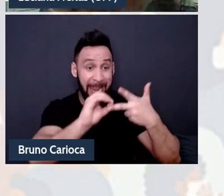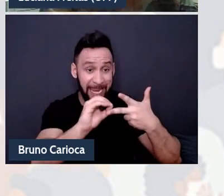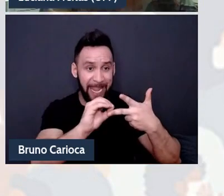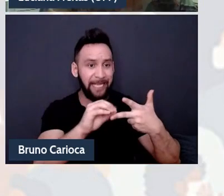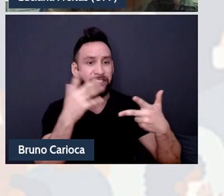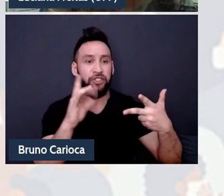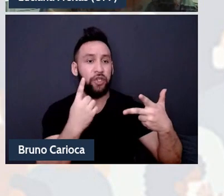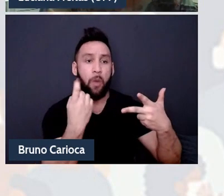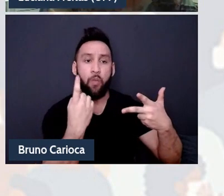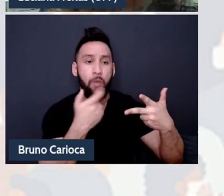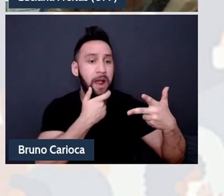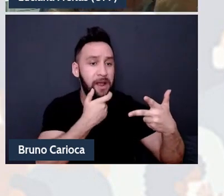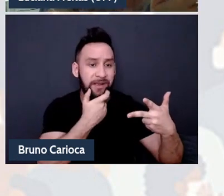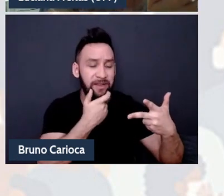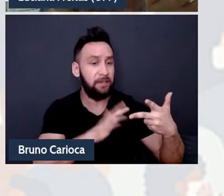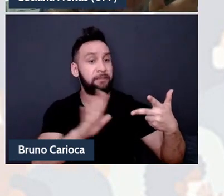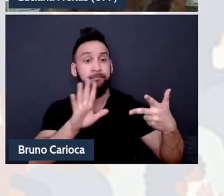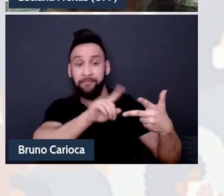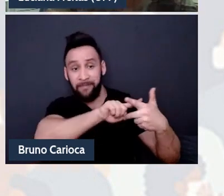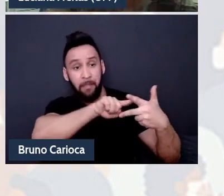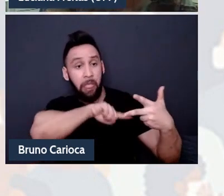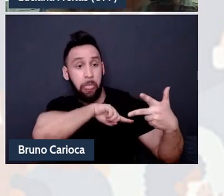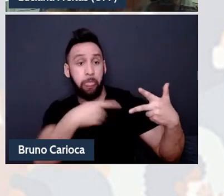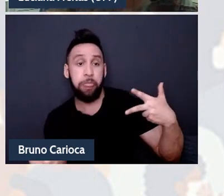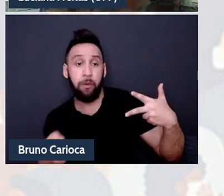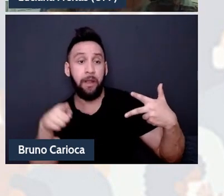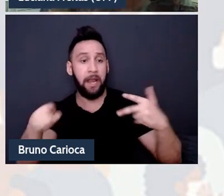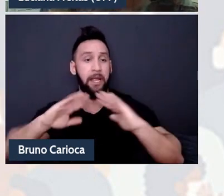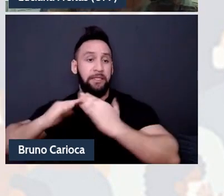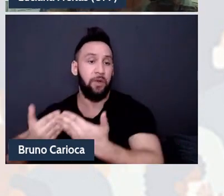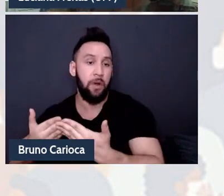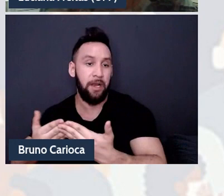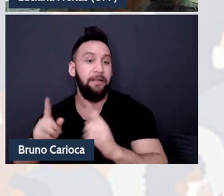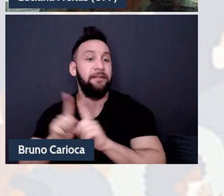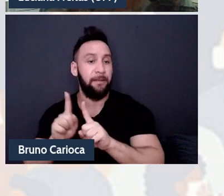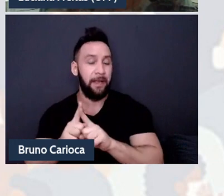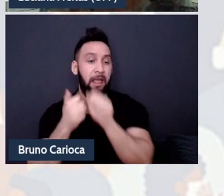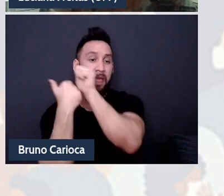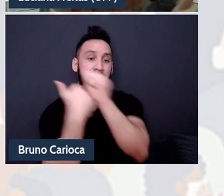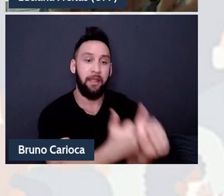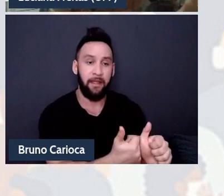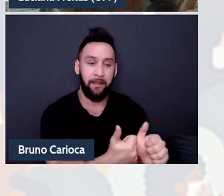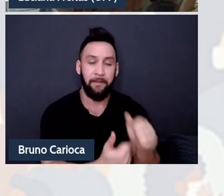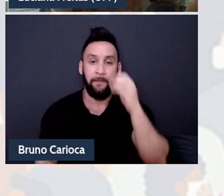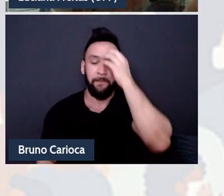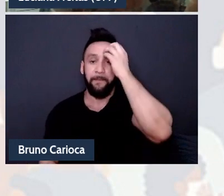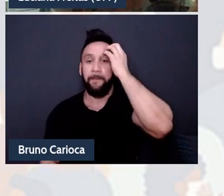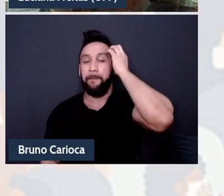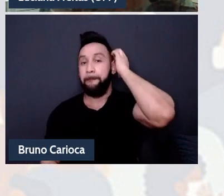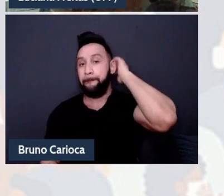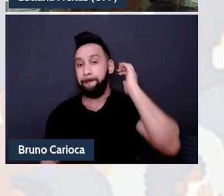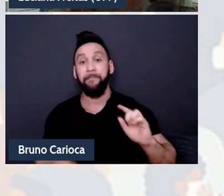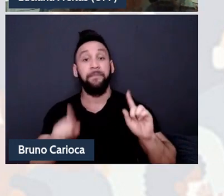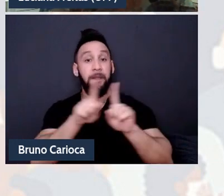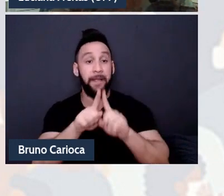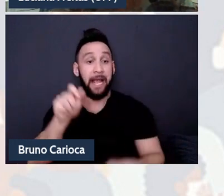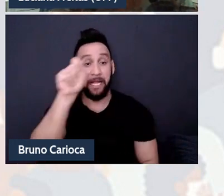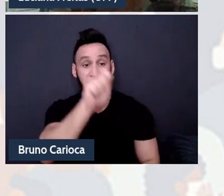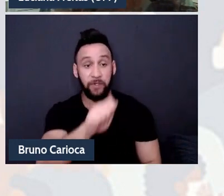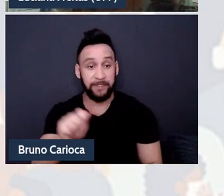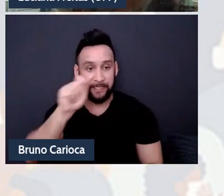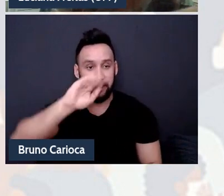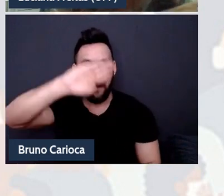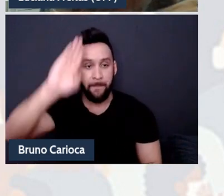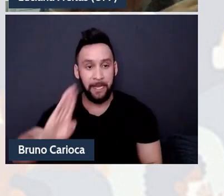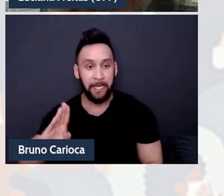E aí, na época, o FIC Espanhol Brasil e a Associação Brasileira de Hispanistas fez um documento que foi